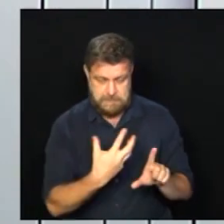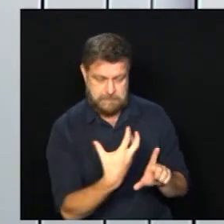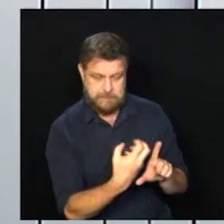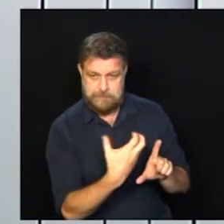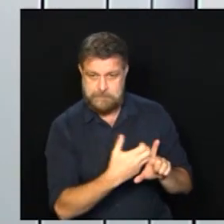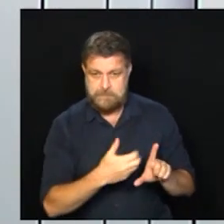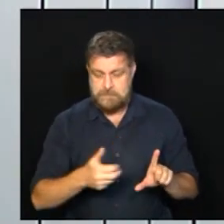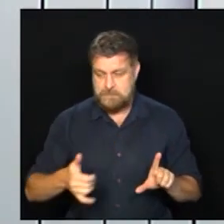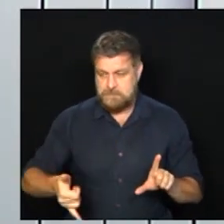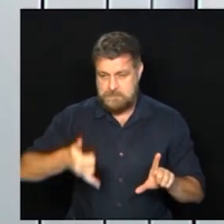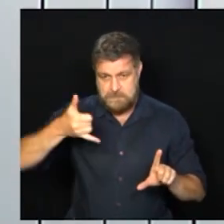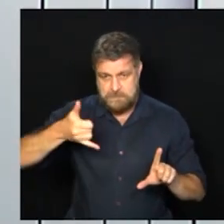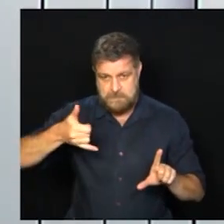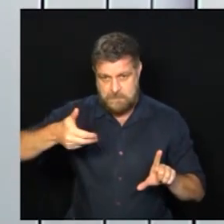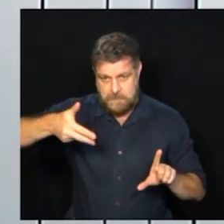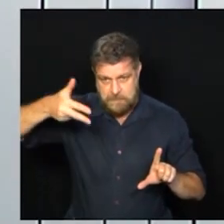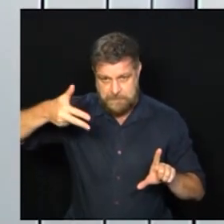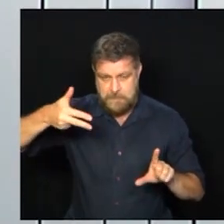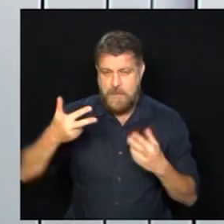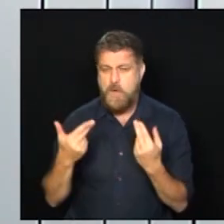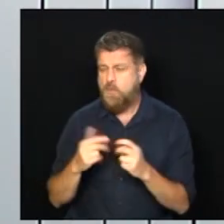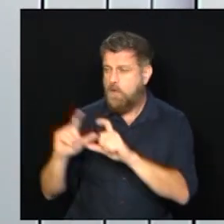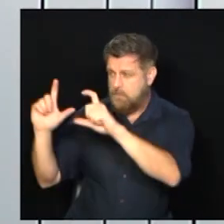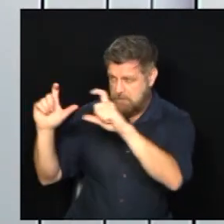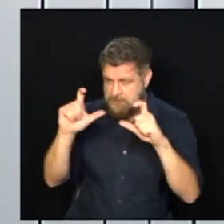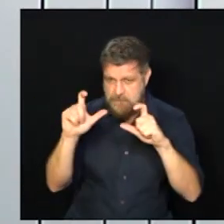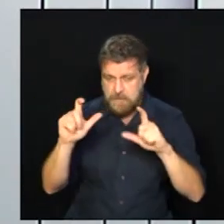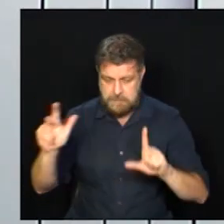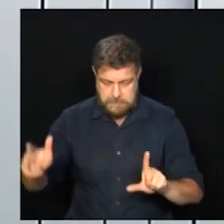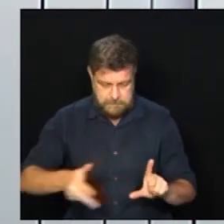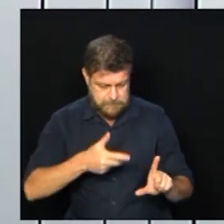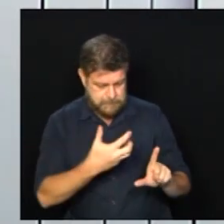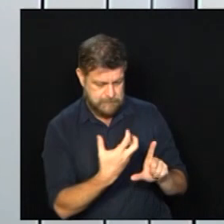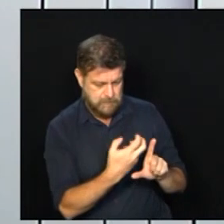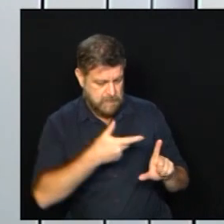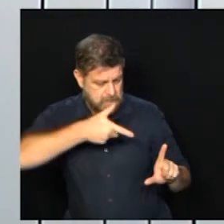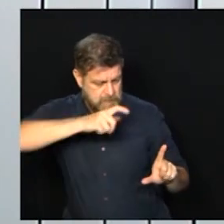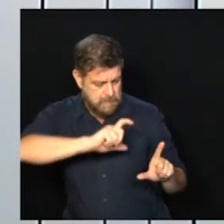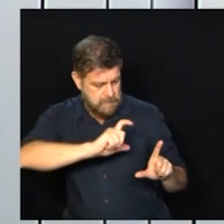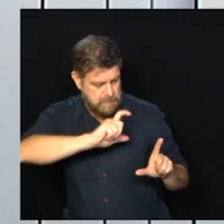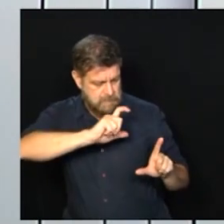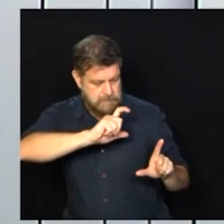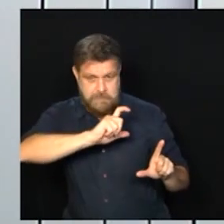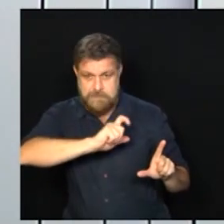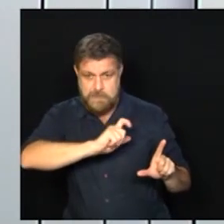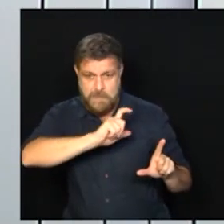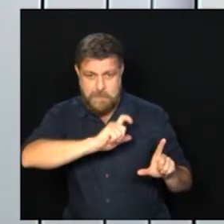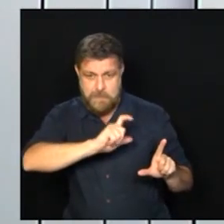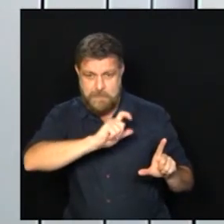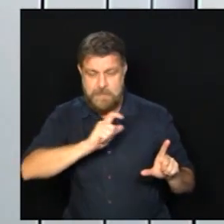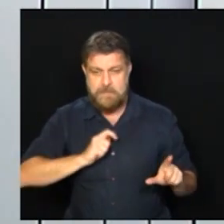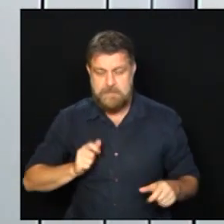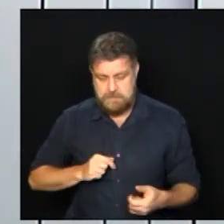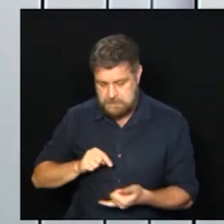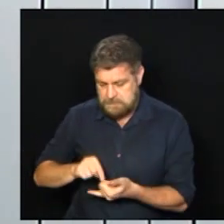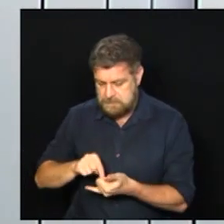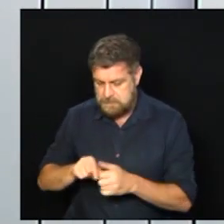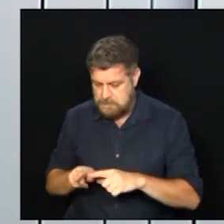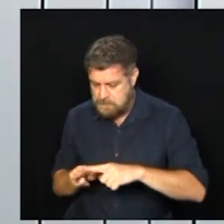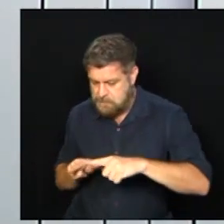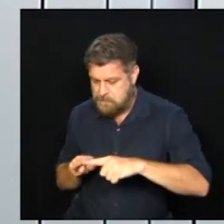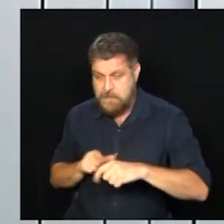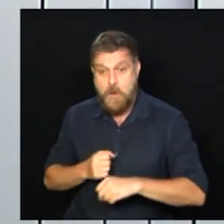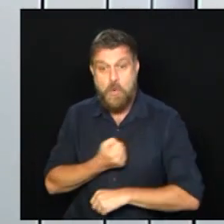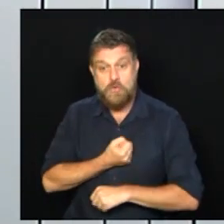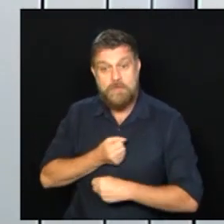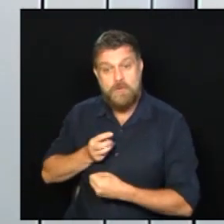celular, abre a câmera como se você fosse tirar uma foto e você aponta para este QR Code e vai aparecer na tela do seu celular